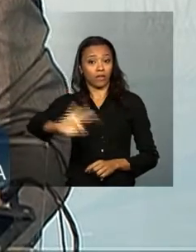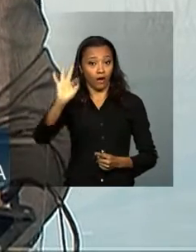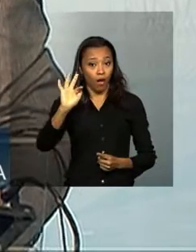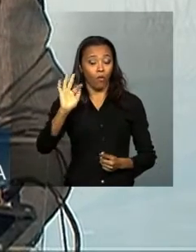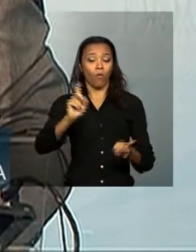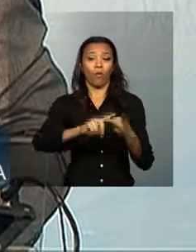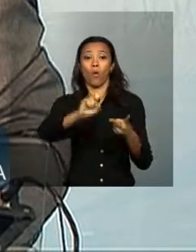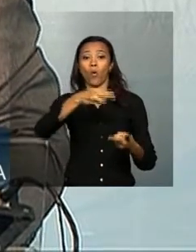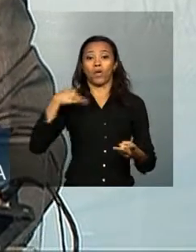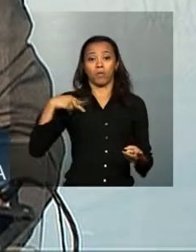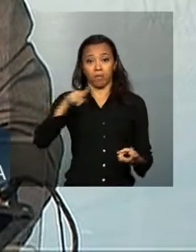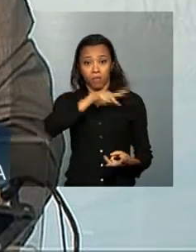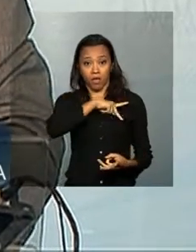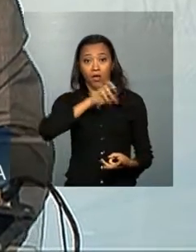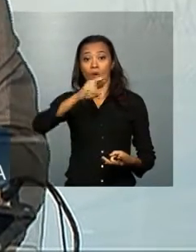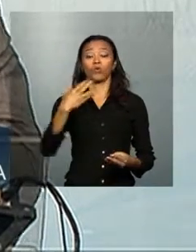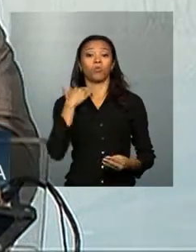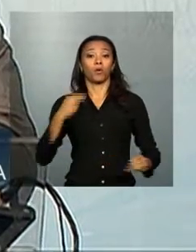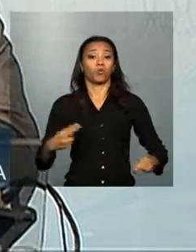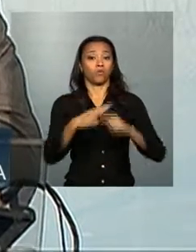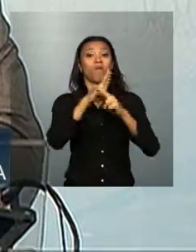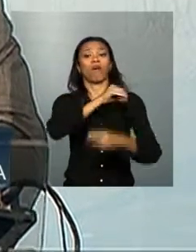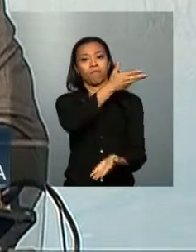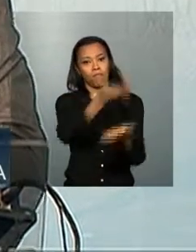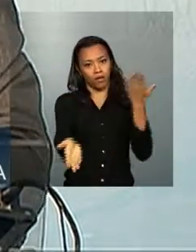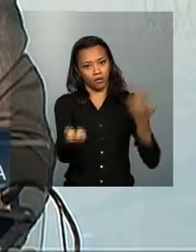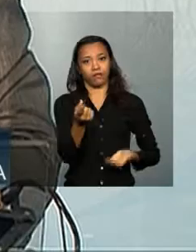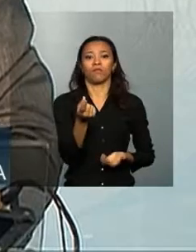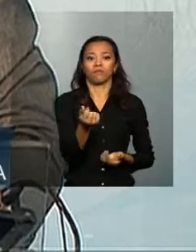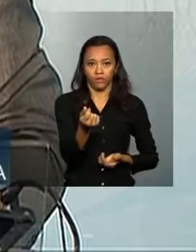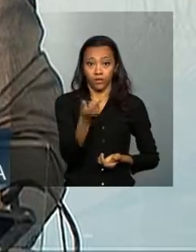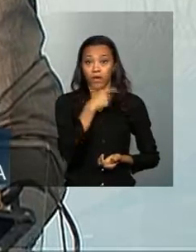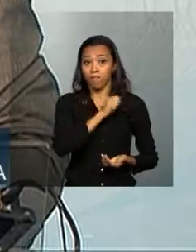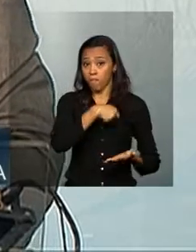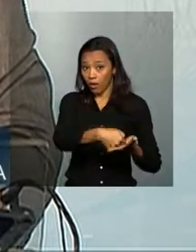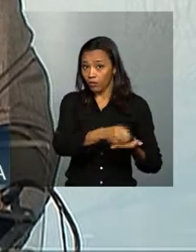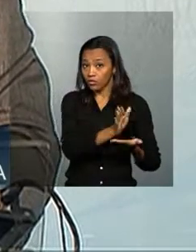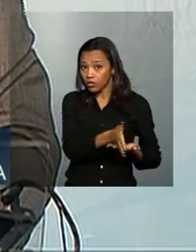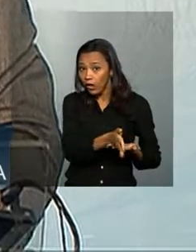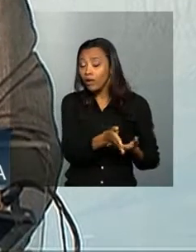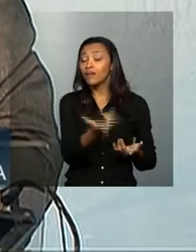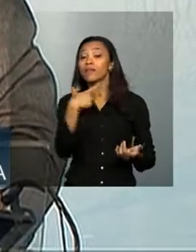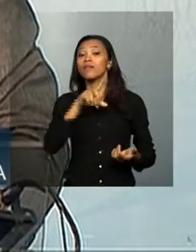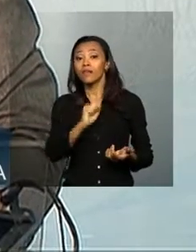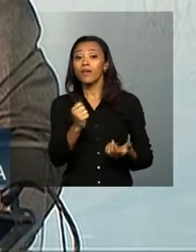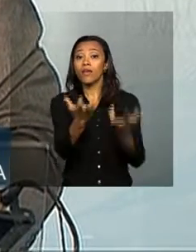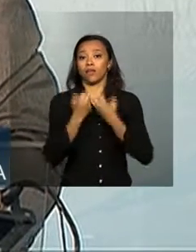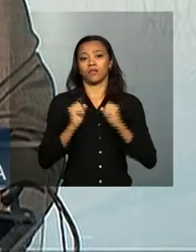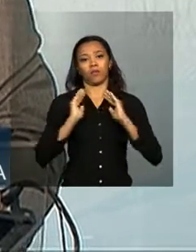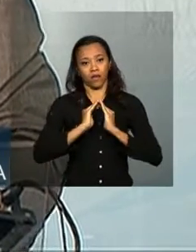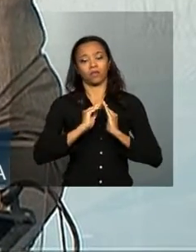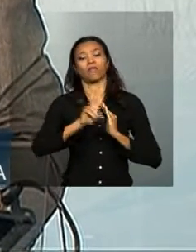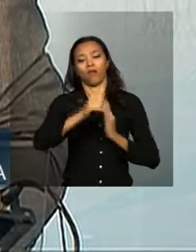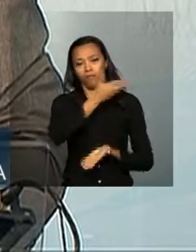Ministério Público, da Caixa Econômica, vai perder o dinheiro quem pagou e vai perder a casa quem recebeu,